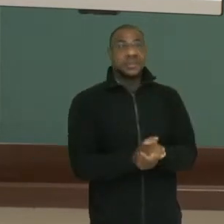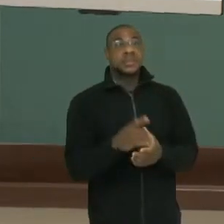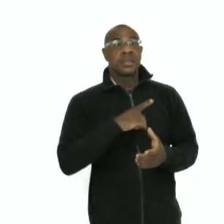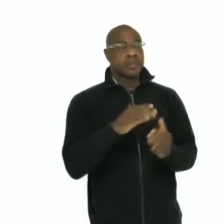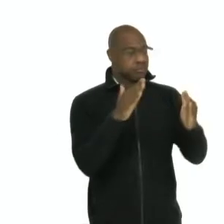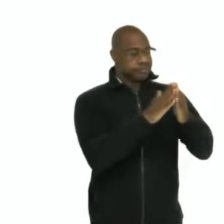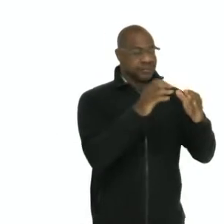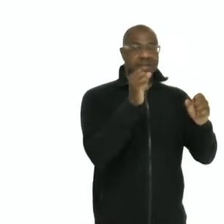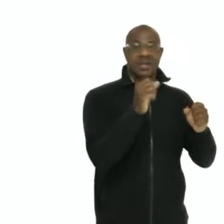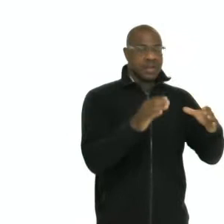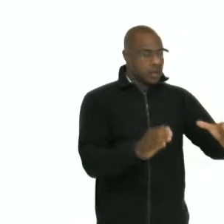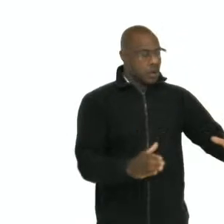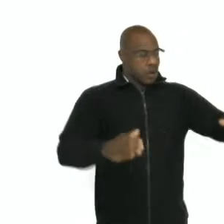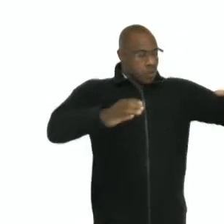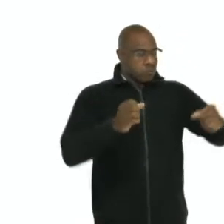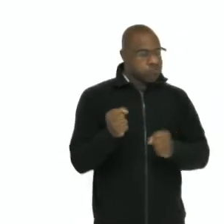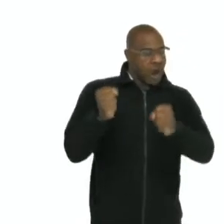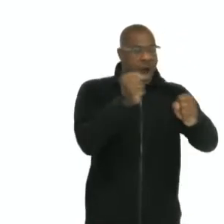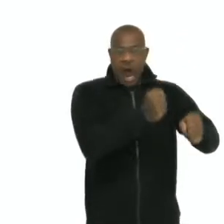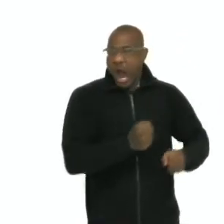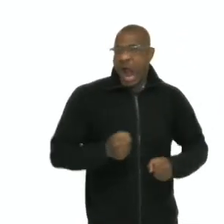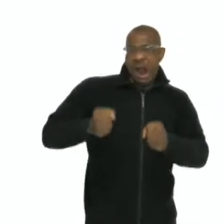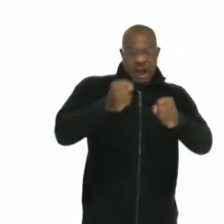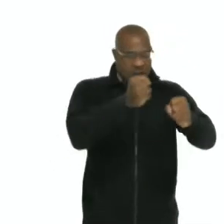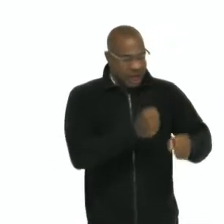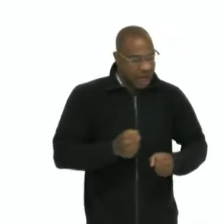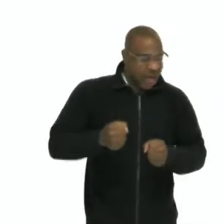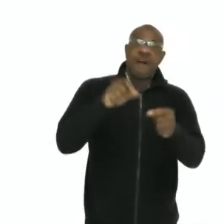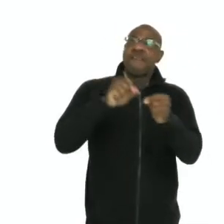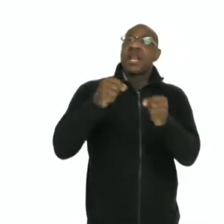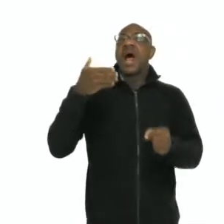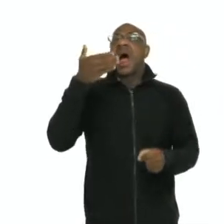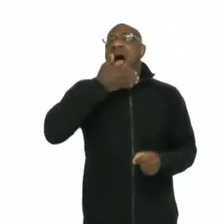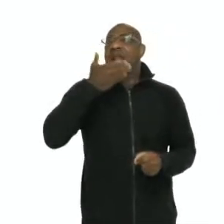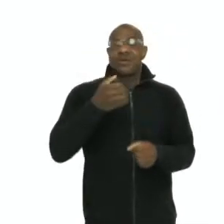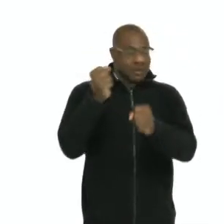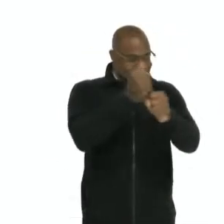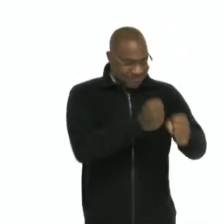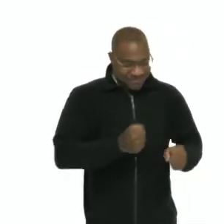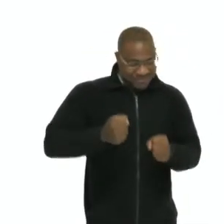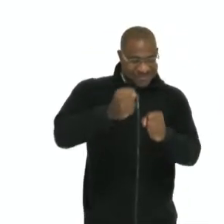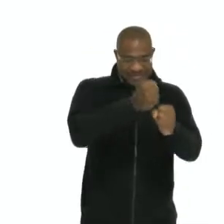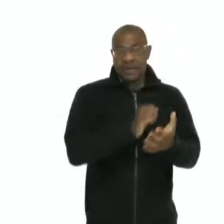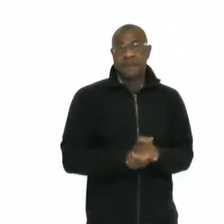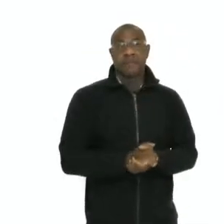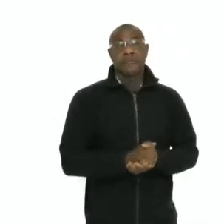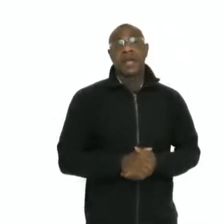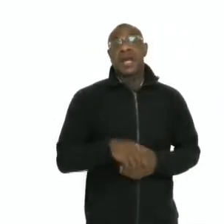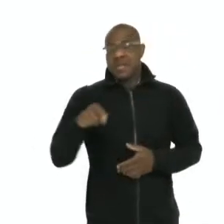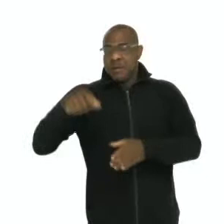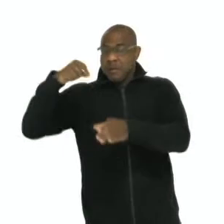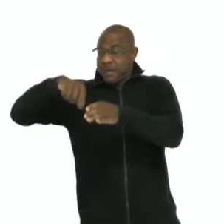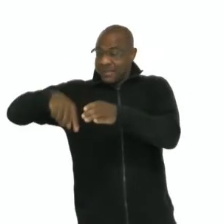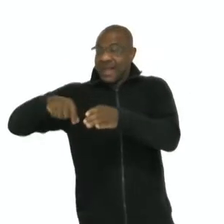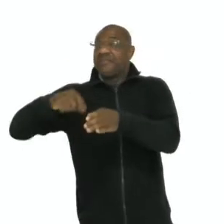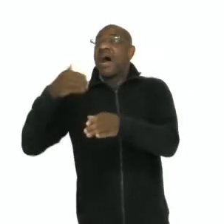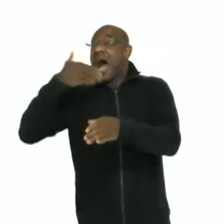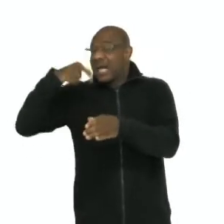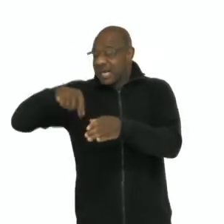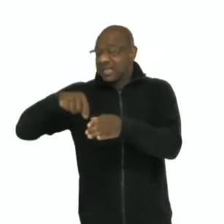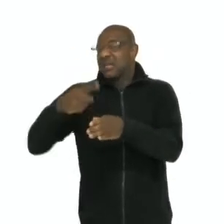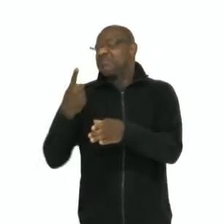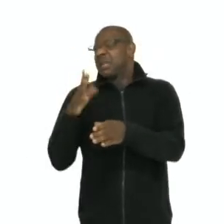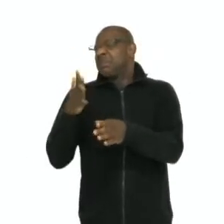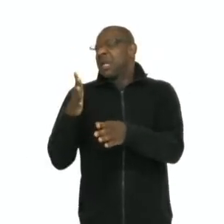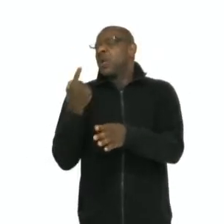A casa de purgar e o transporte. Por quê? Eles plantavam então a cana, que levava mais ou menos 1 ano e meio até